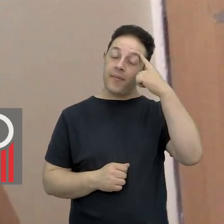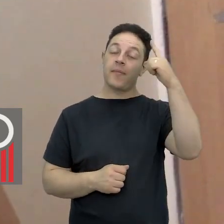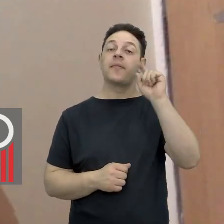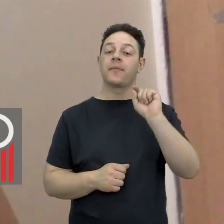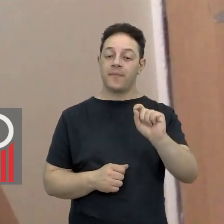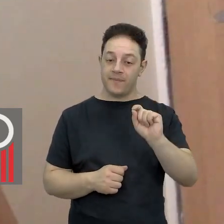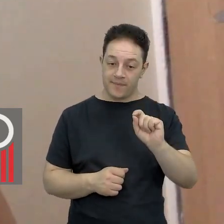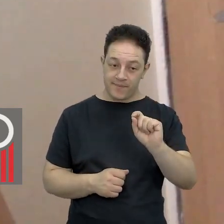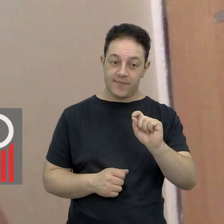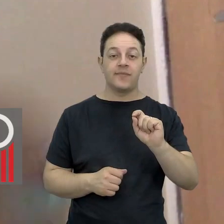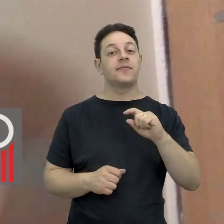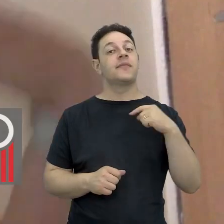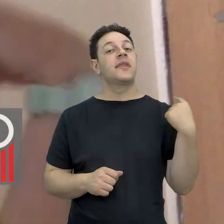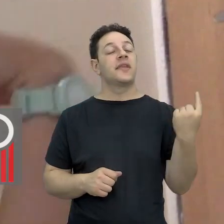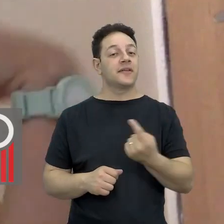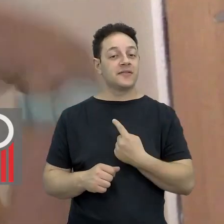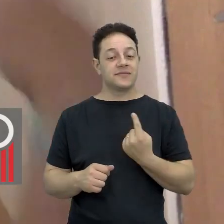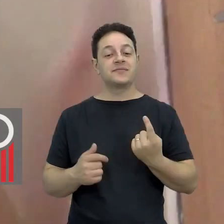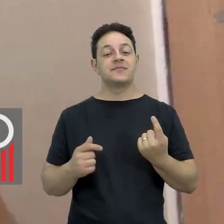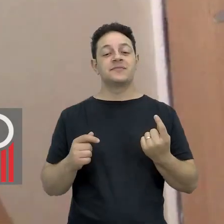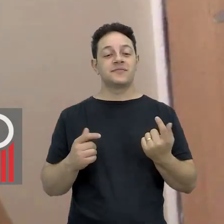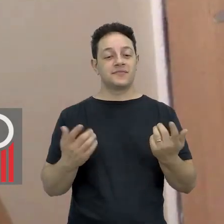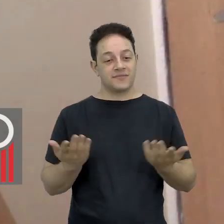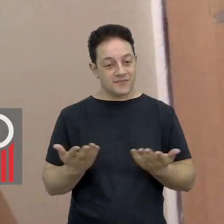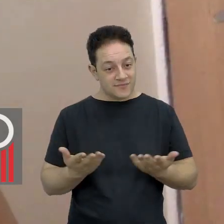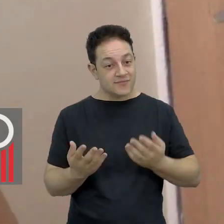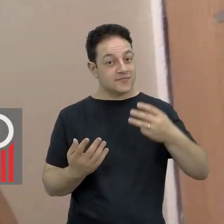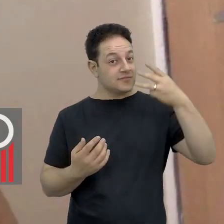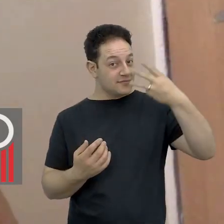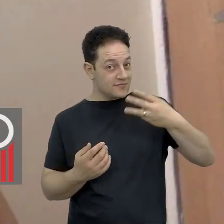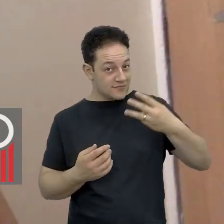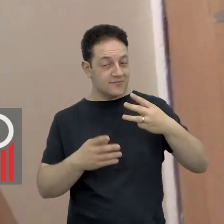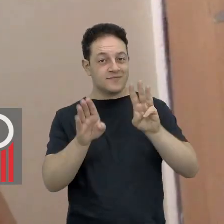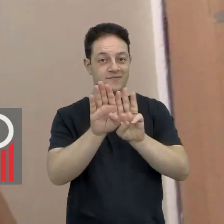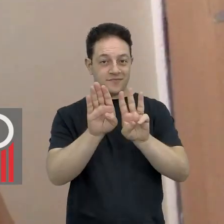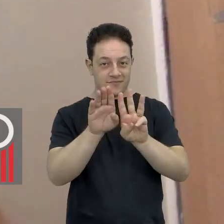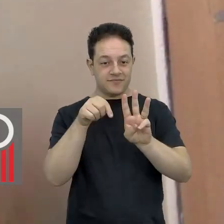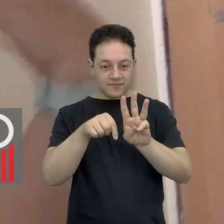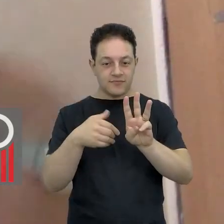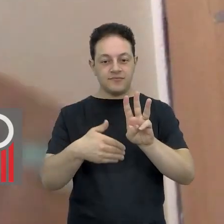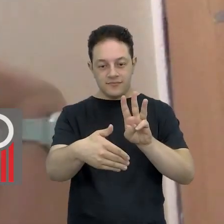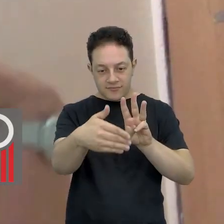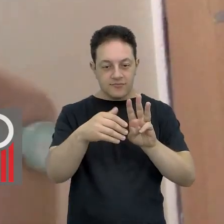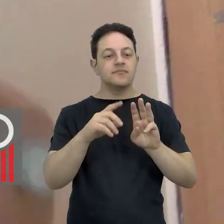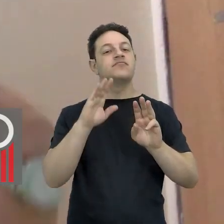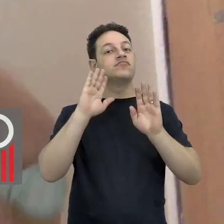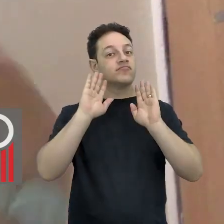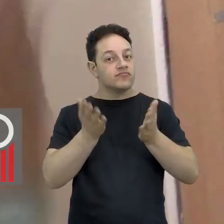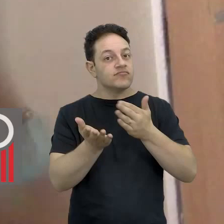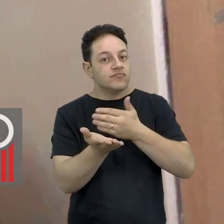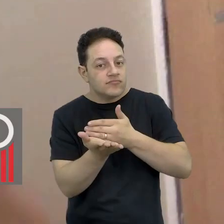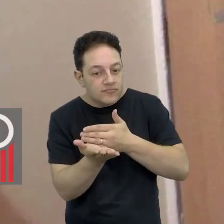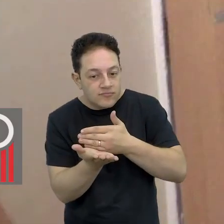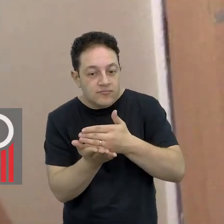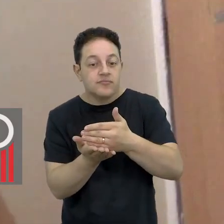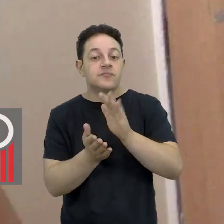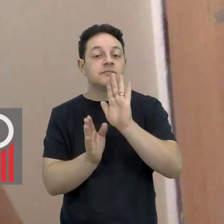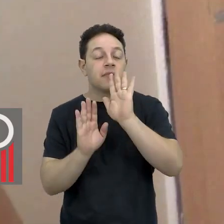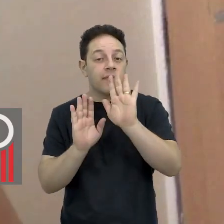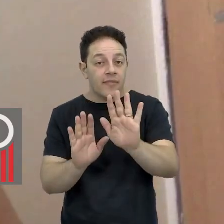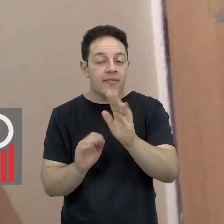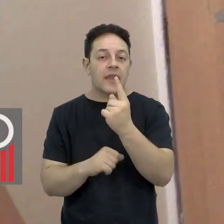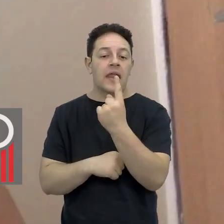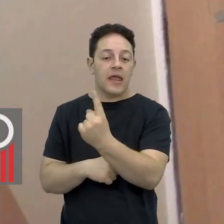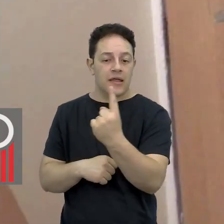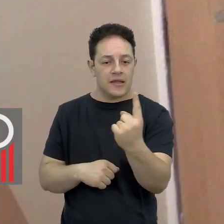Lembrando, estamos com esse terceiro bimestre aí já começando, mas